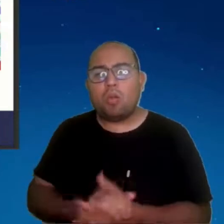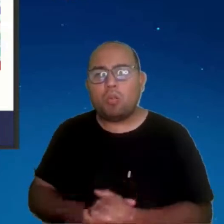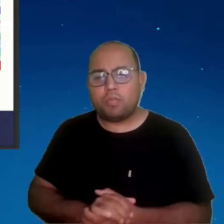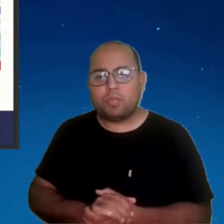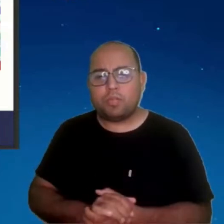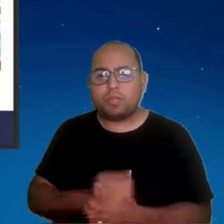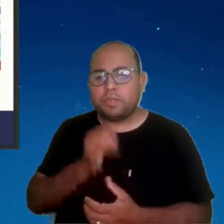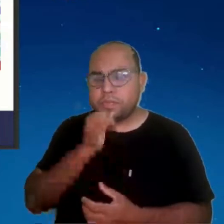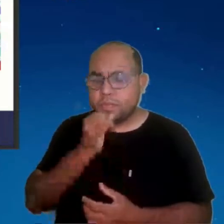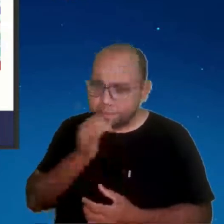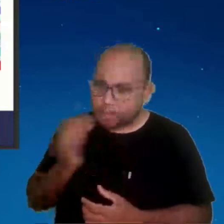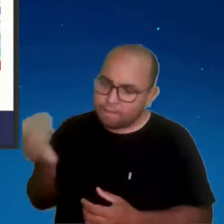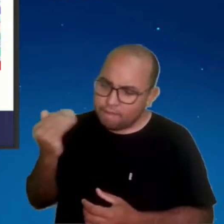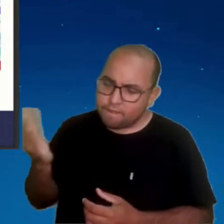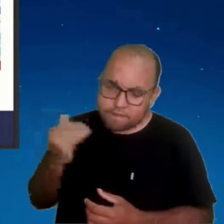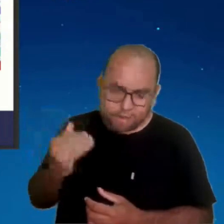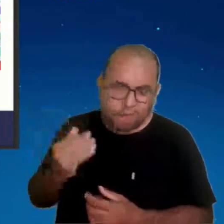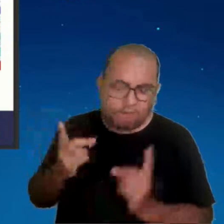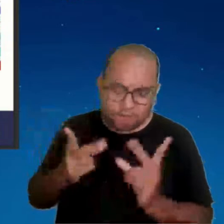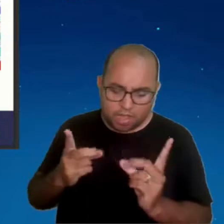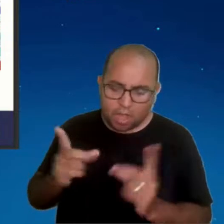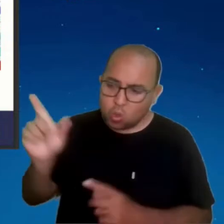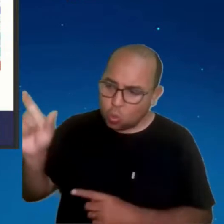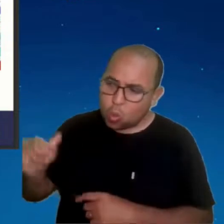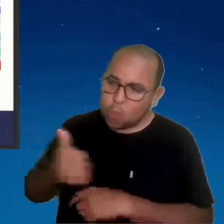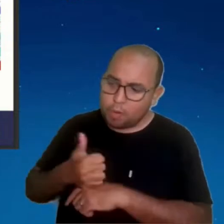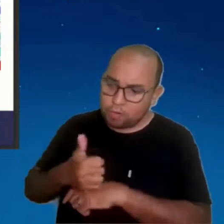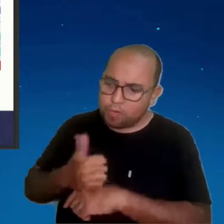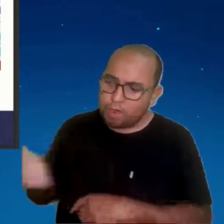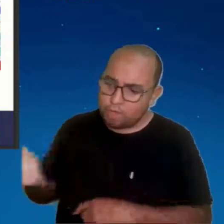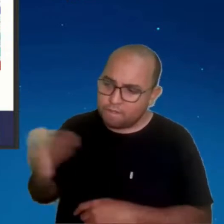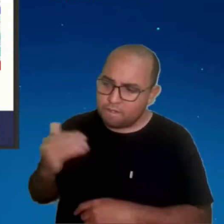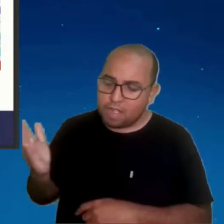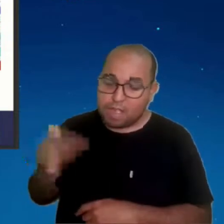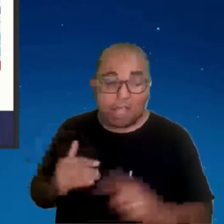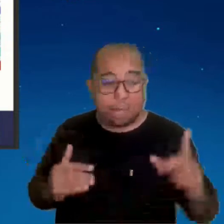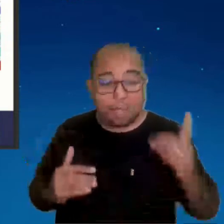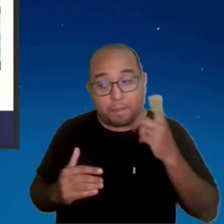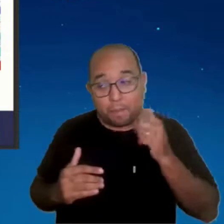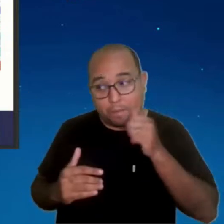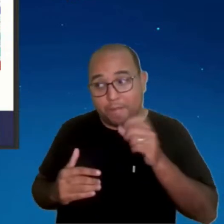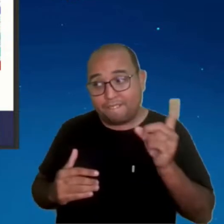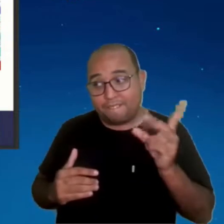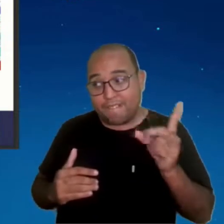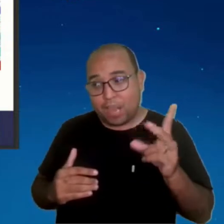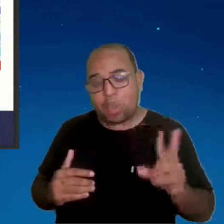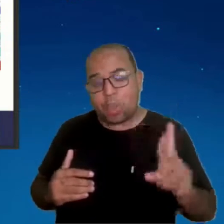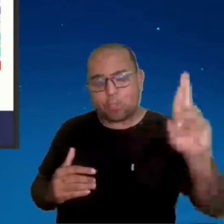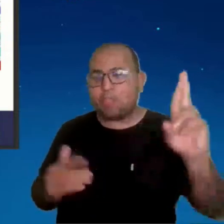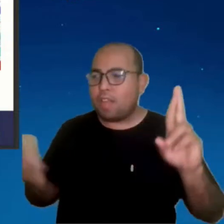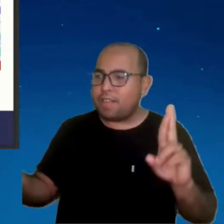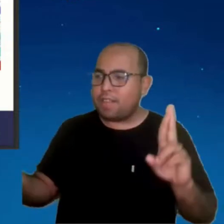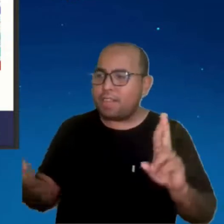o vendedor que a minha vendedora responsável vai receber o vendedor. Não, ela não vai,